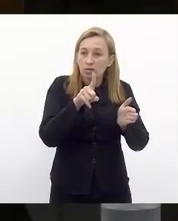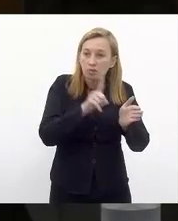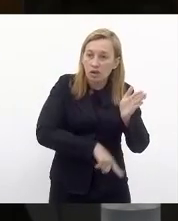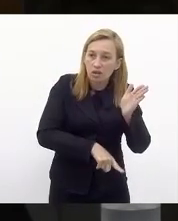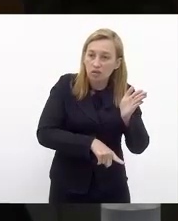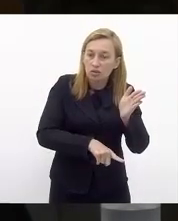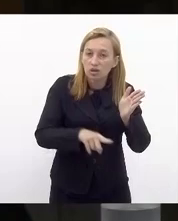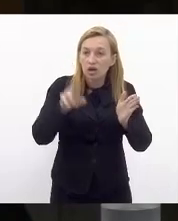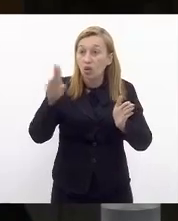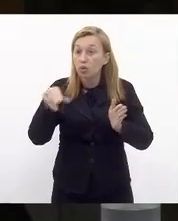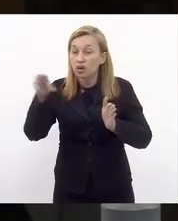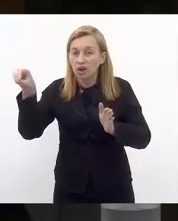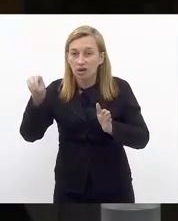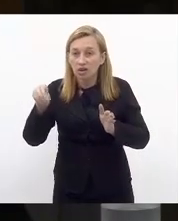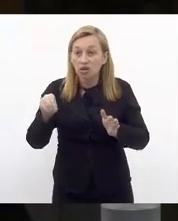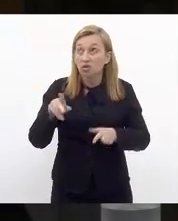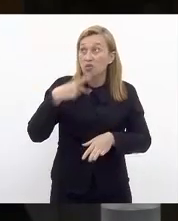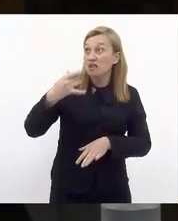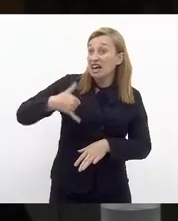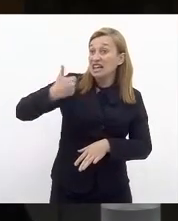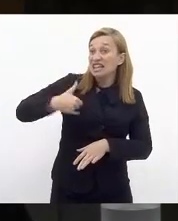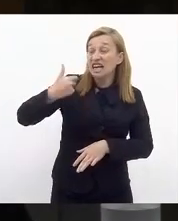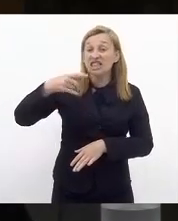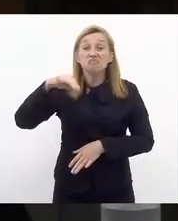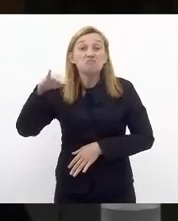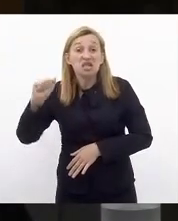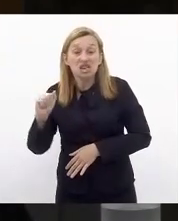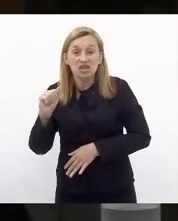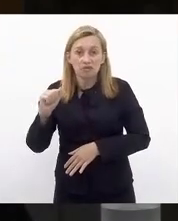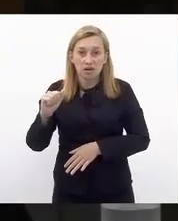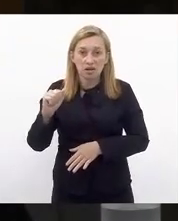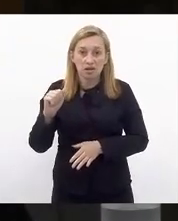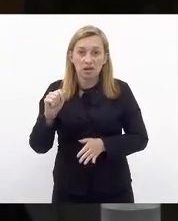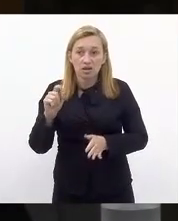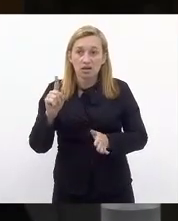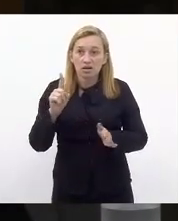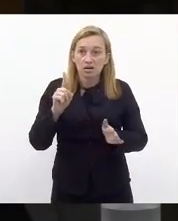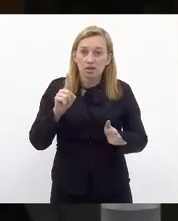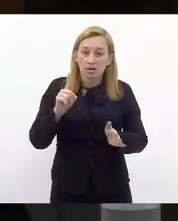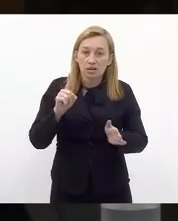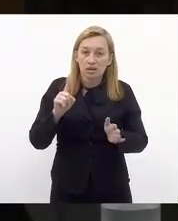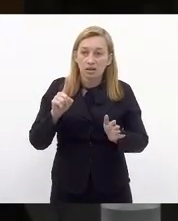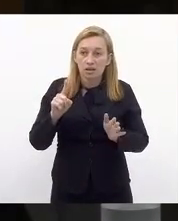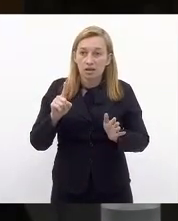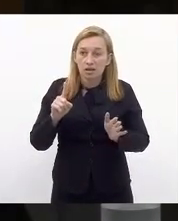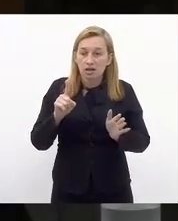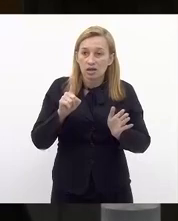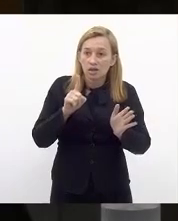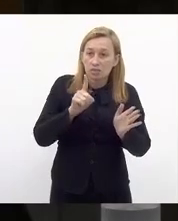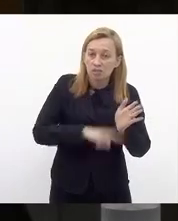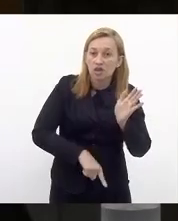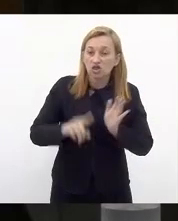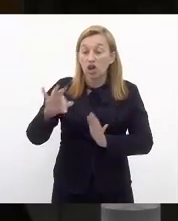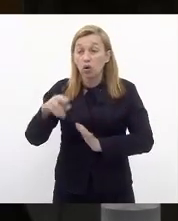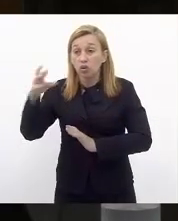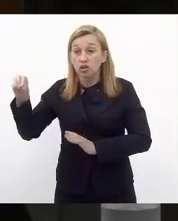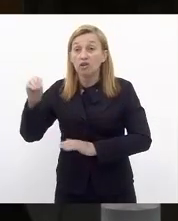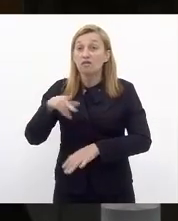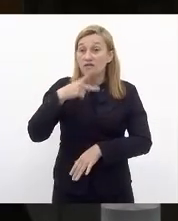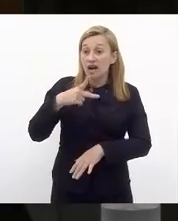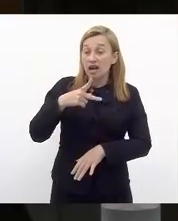União aqui não diz idade mínima não inferior a idade mínima da União o dique